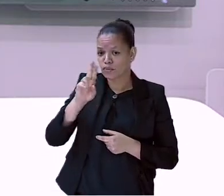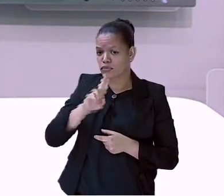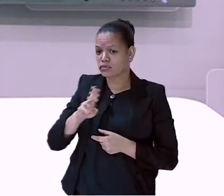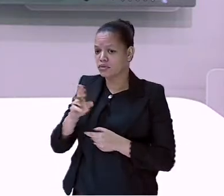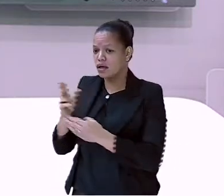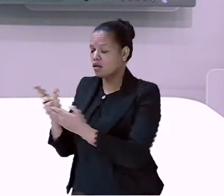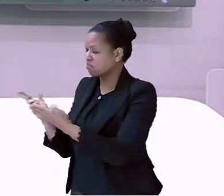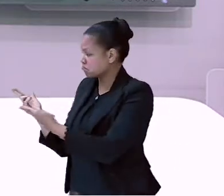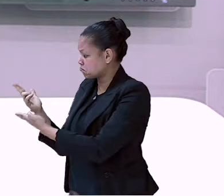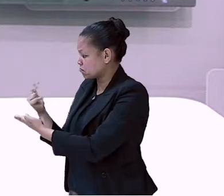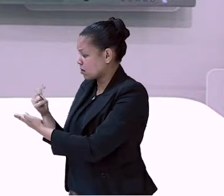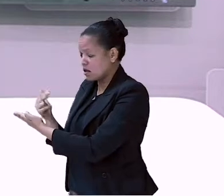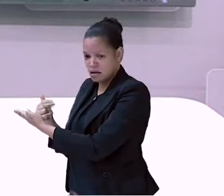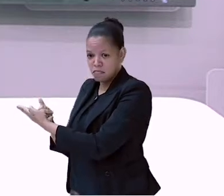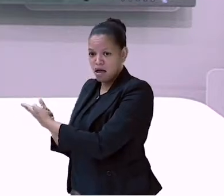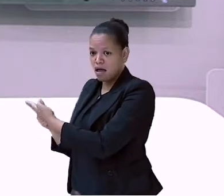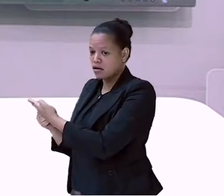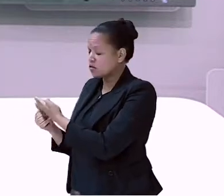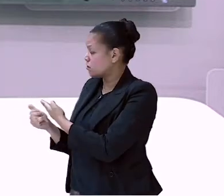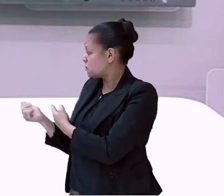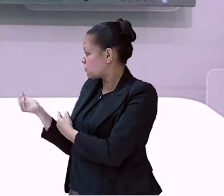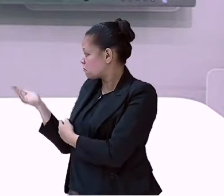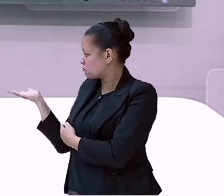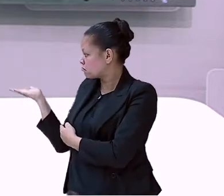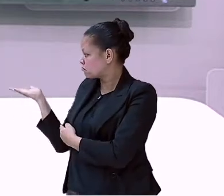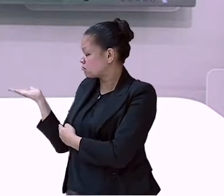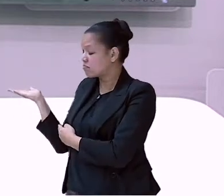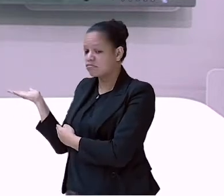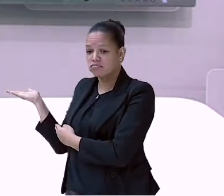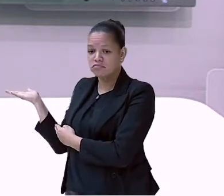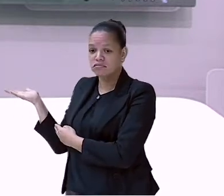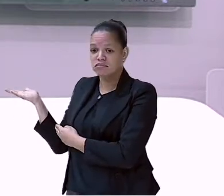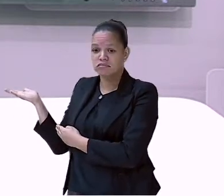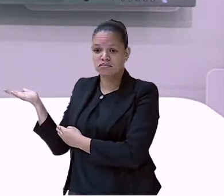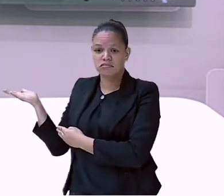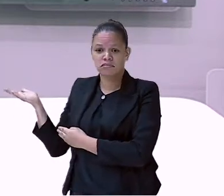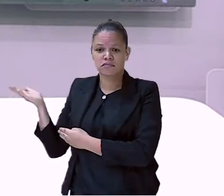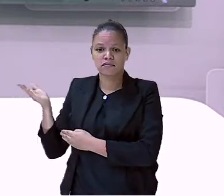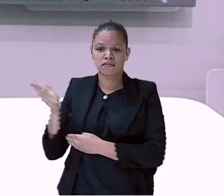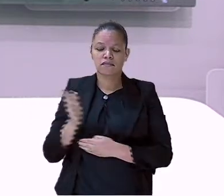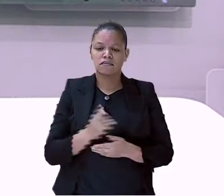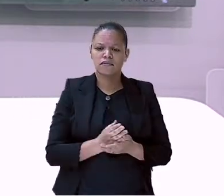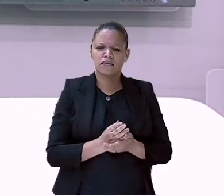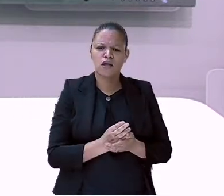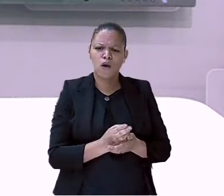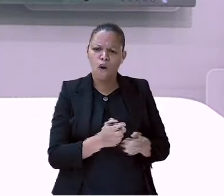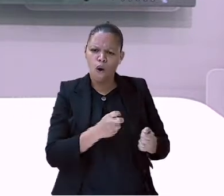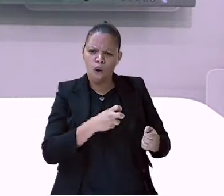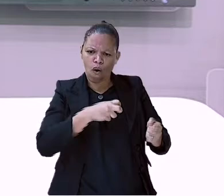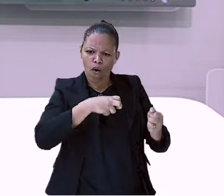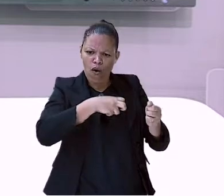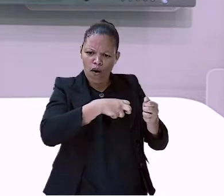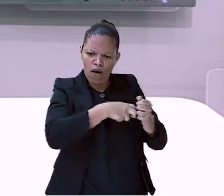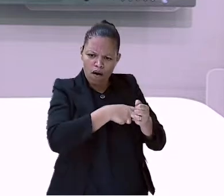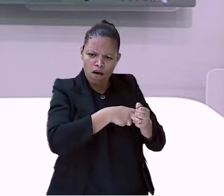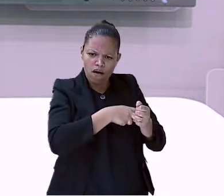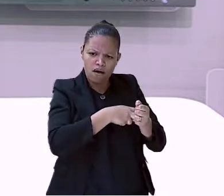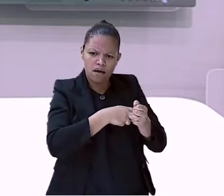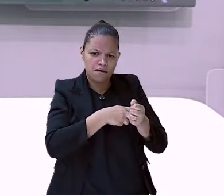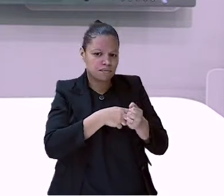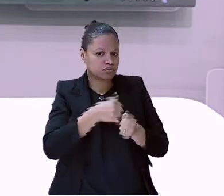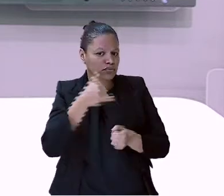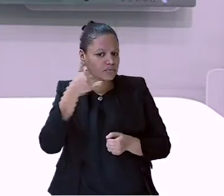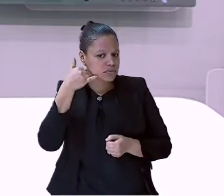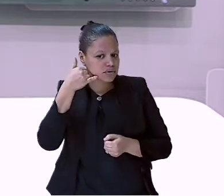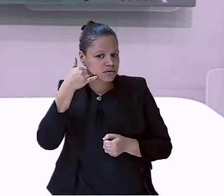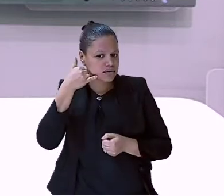sua casa é uma coisa bem pequena. É o que a gente usa para medir coisas bem pequenas,